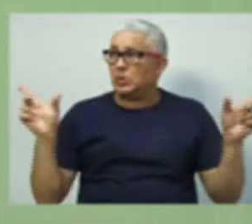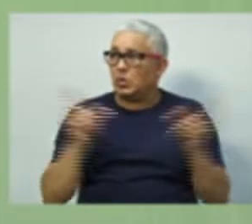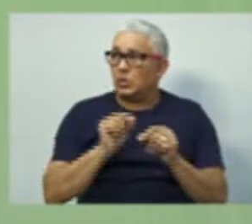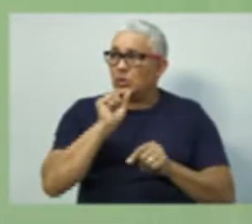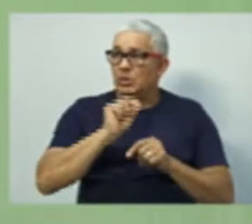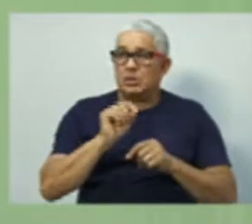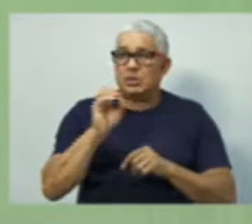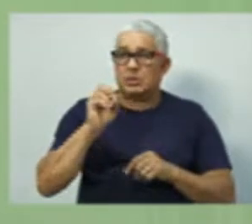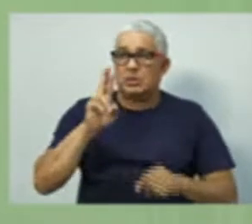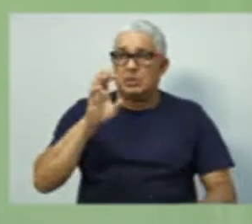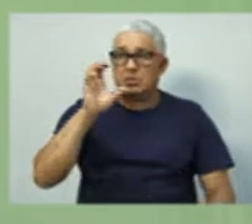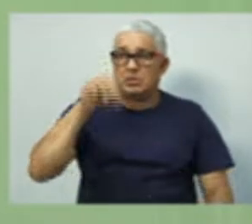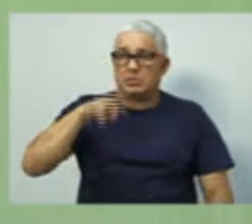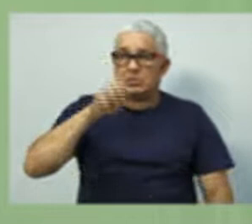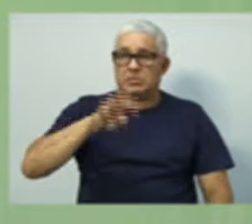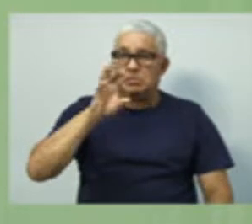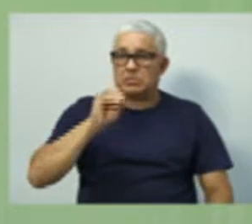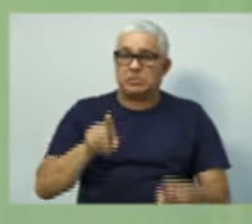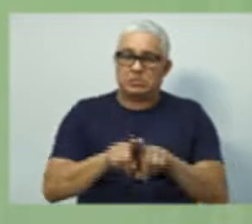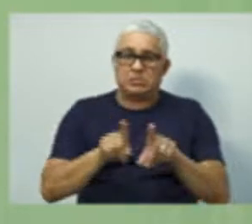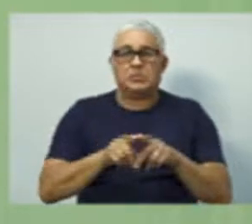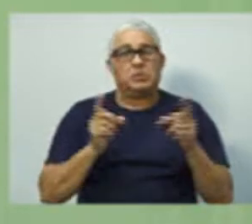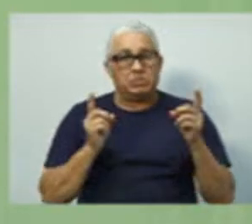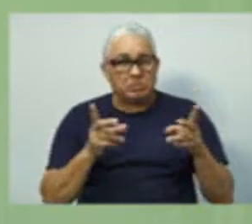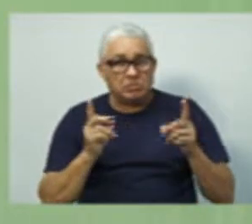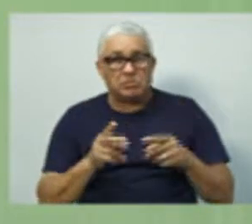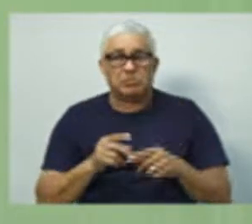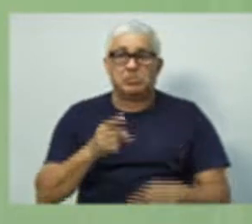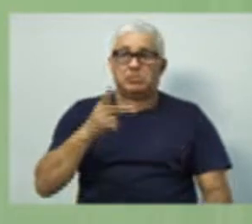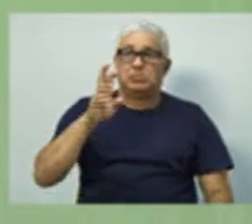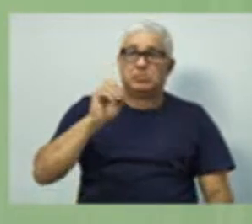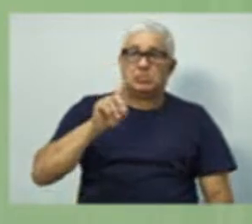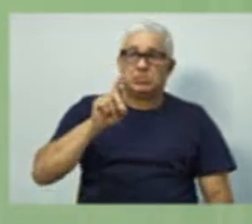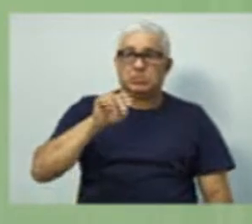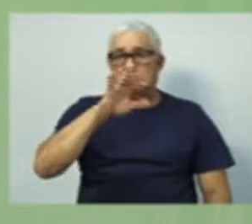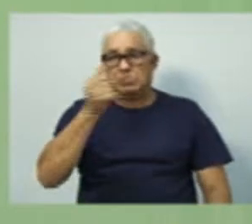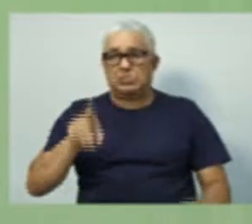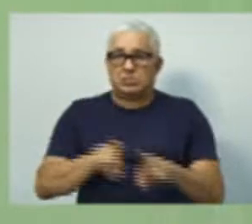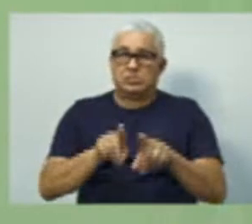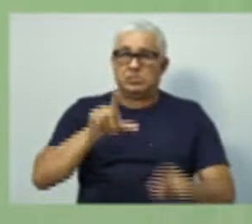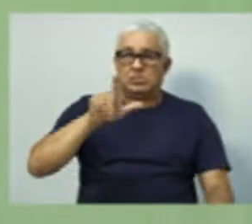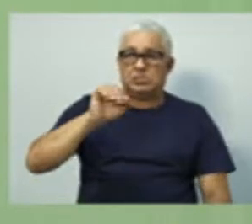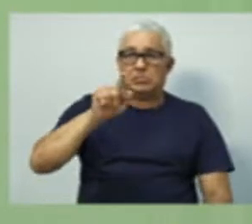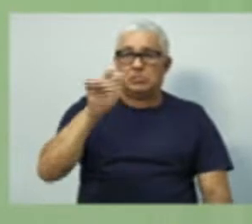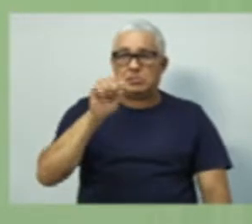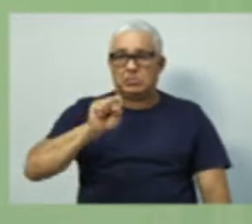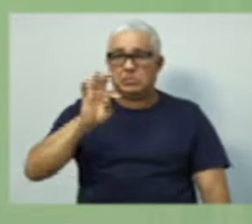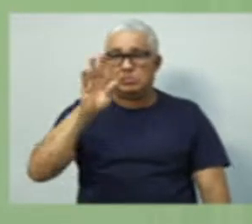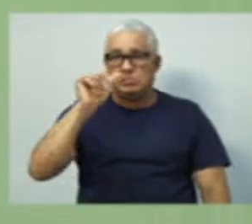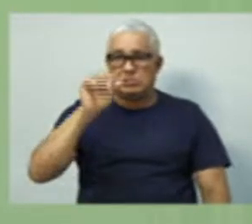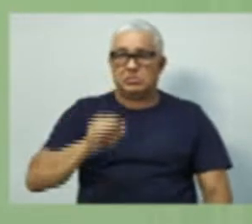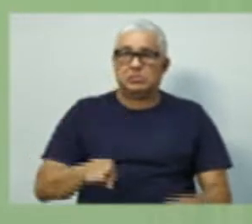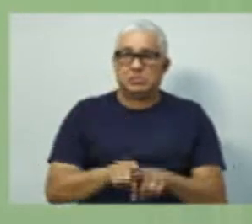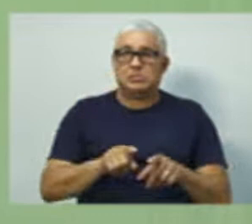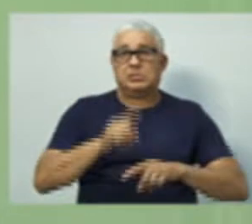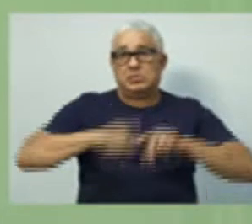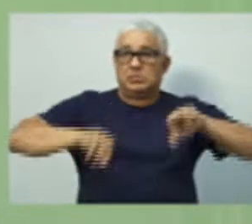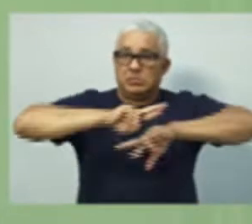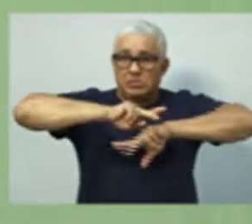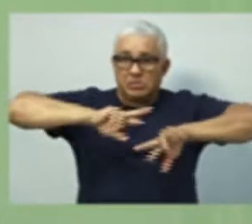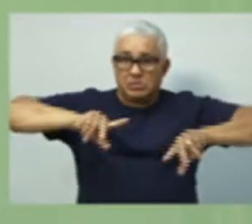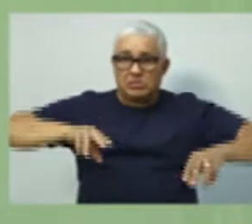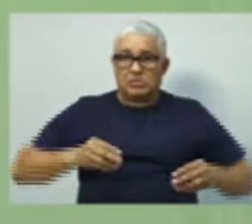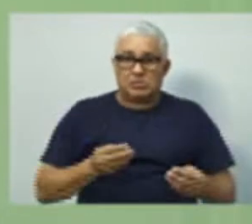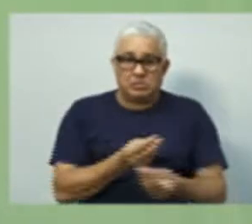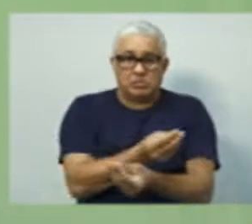subunidades de uma organização, como vendas, produção, logística de suprimentos, das matérias-primas,